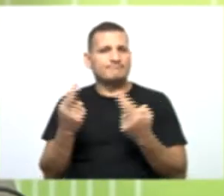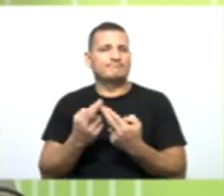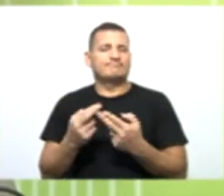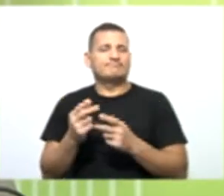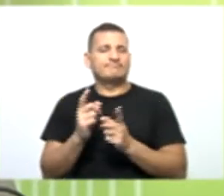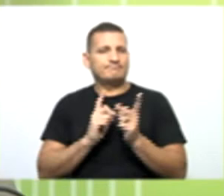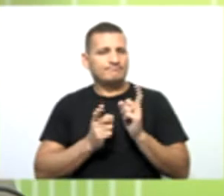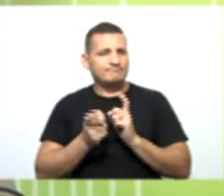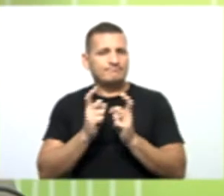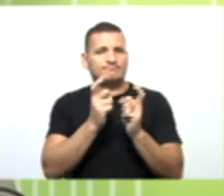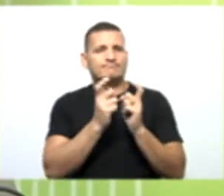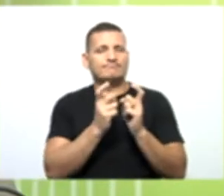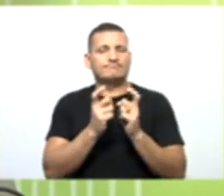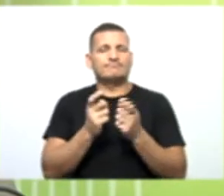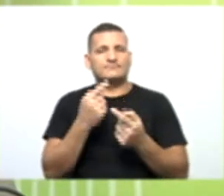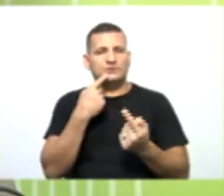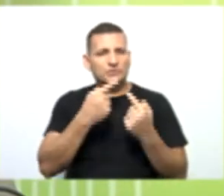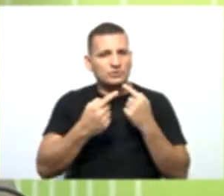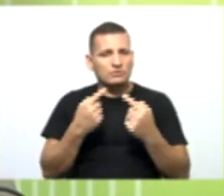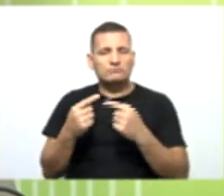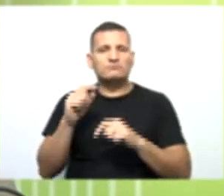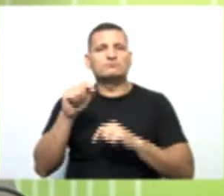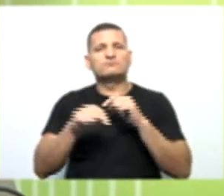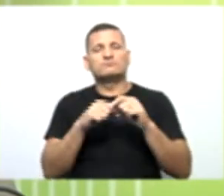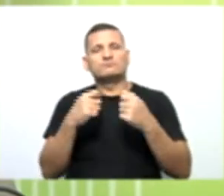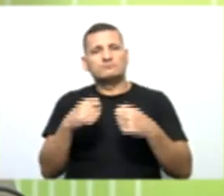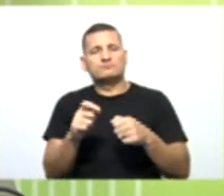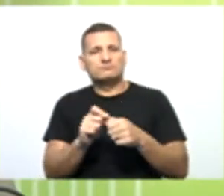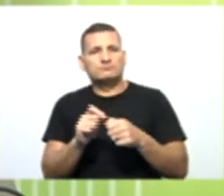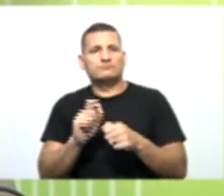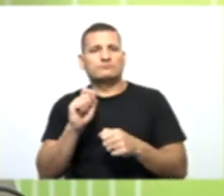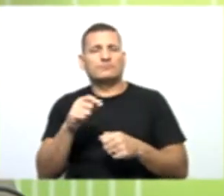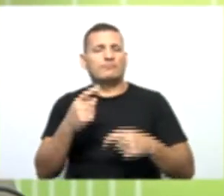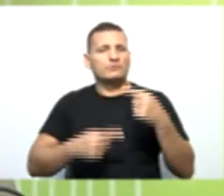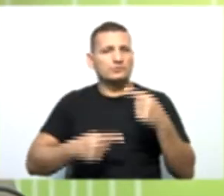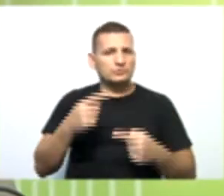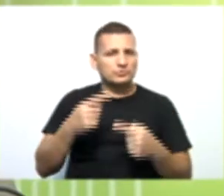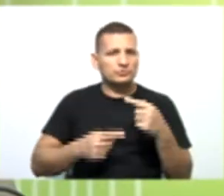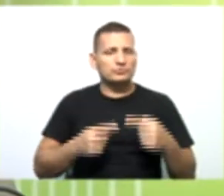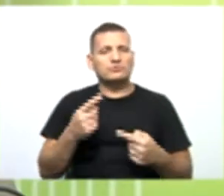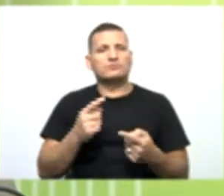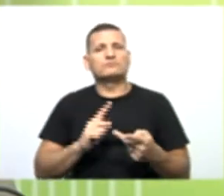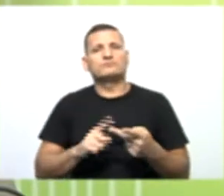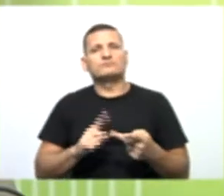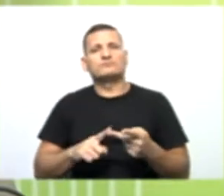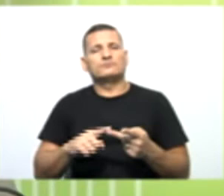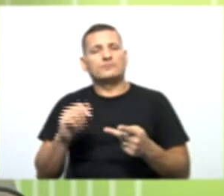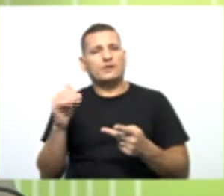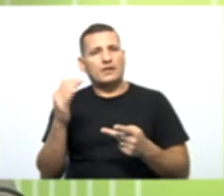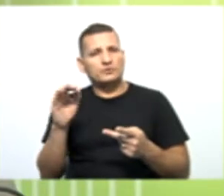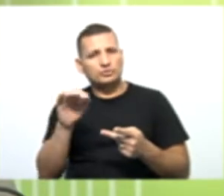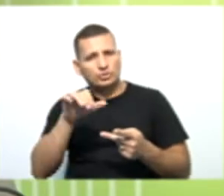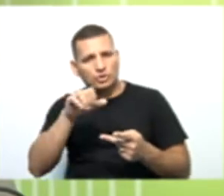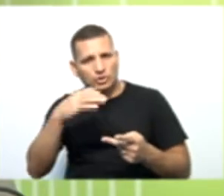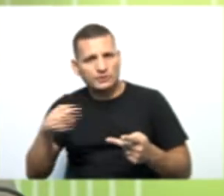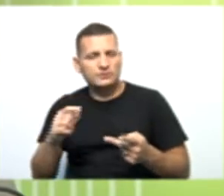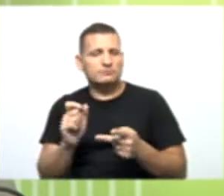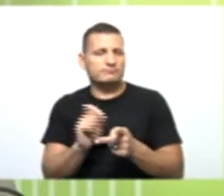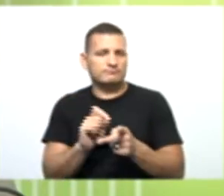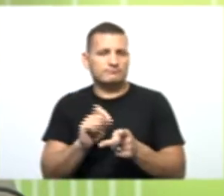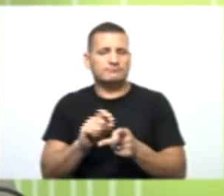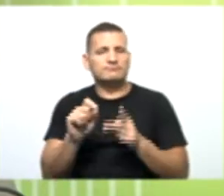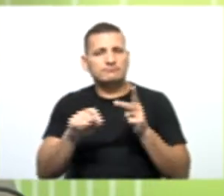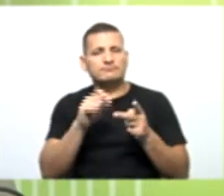discutam o que precisa ser feito em termos de políticas públicas, em termos de ações, em termos